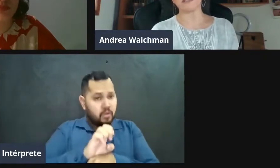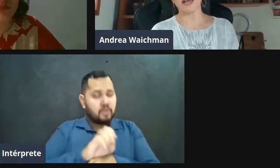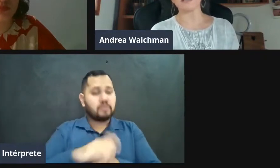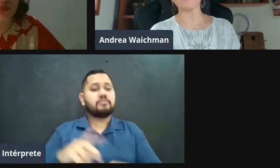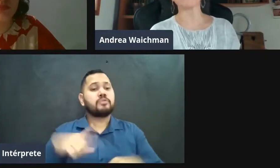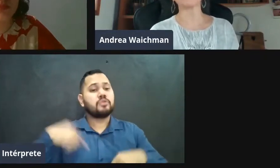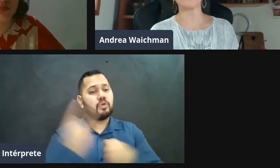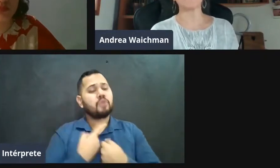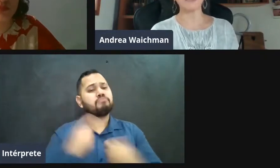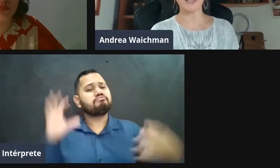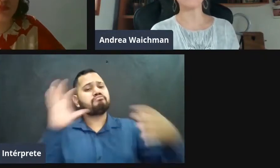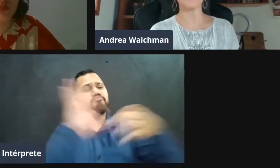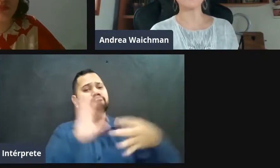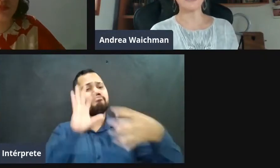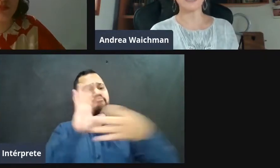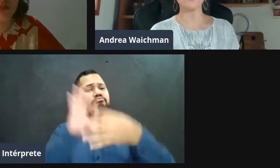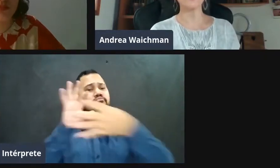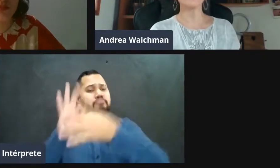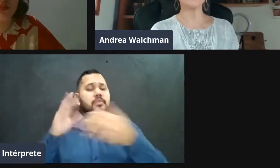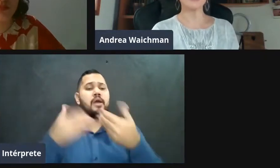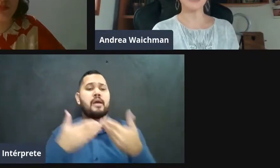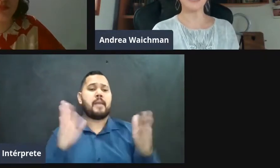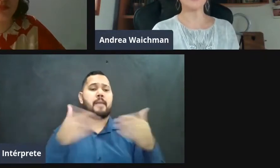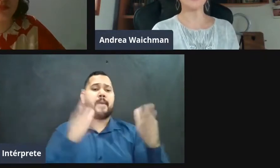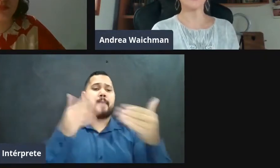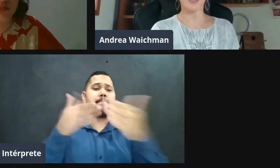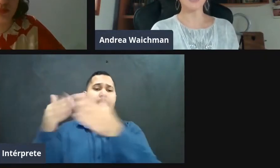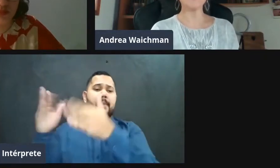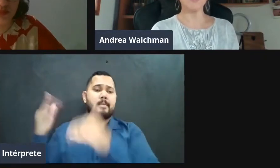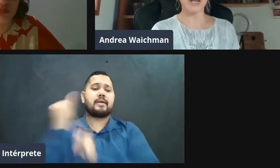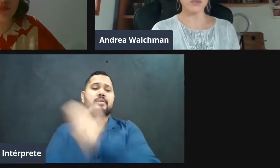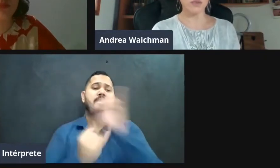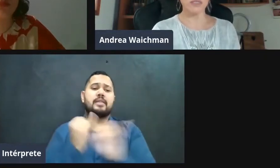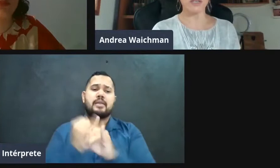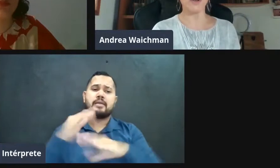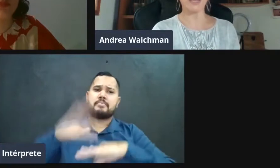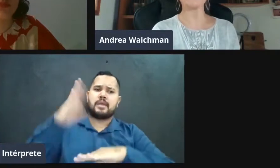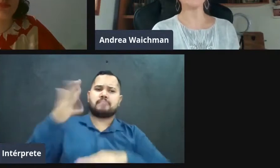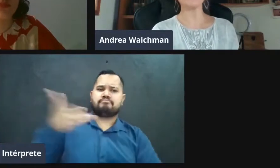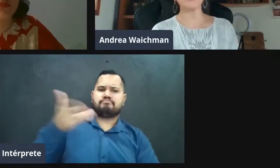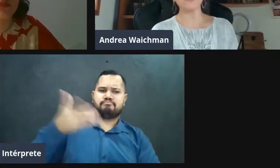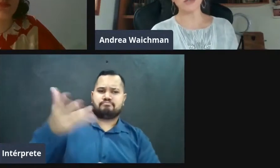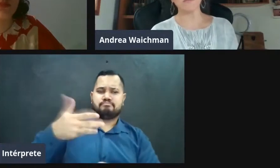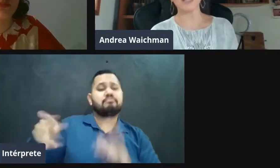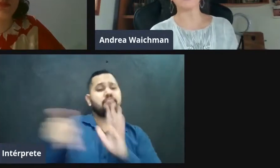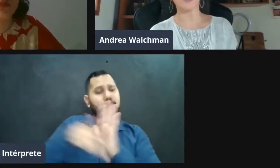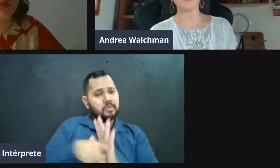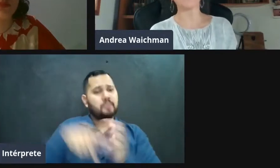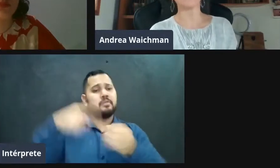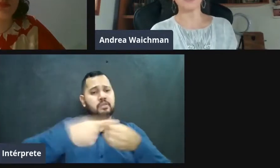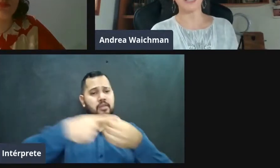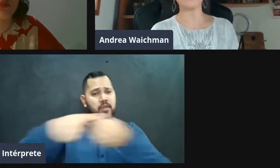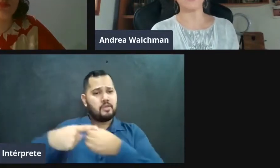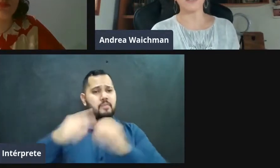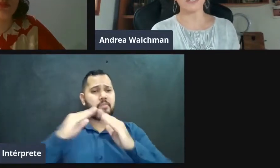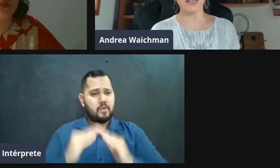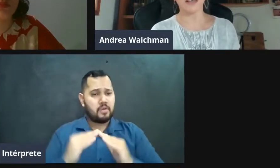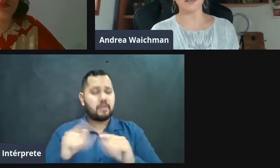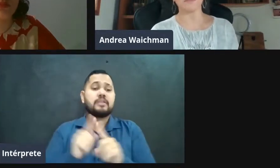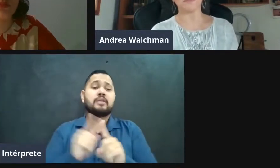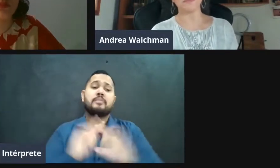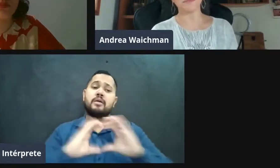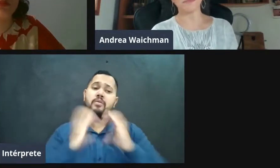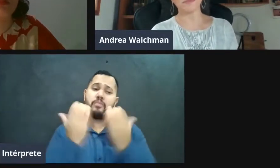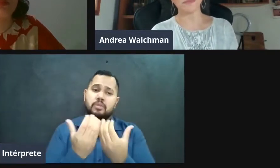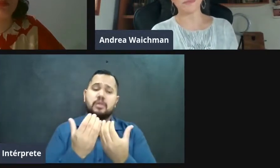com essas instâncias, possamos ampliar o acesso de internet às populações interioranas e, portanto, também à comunidade